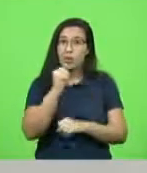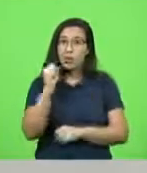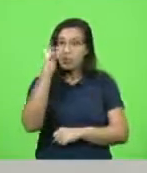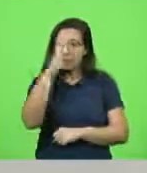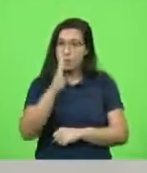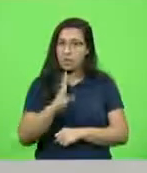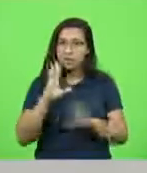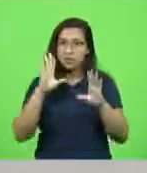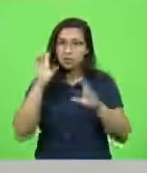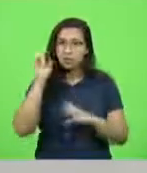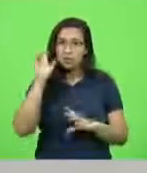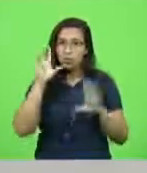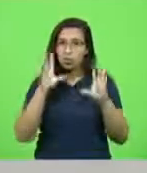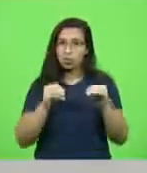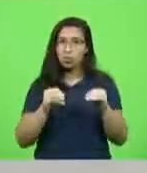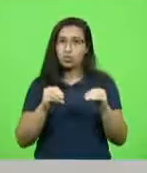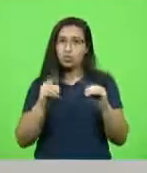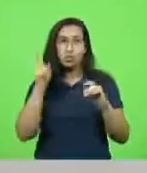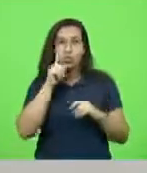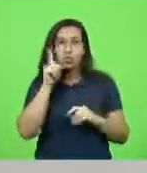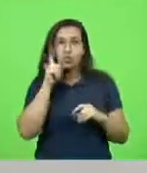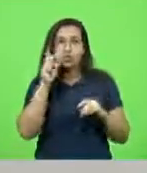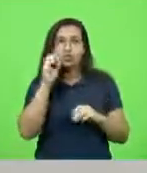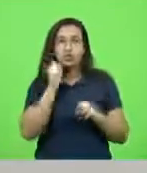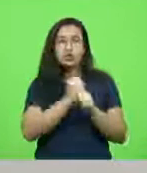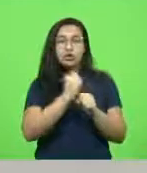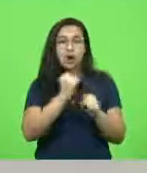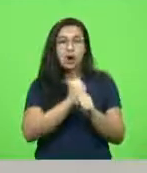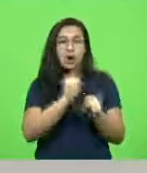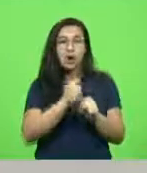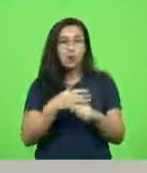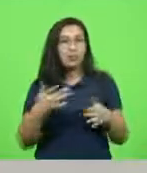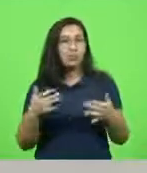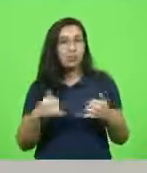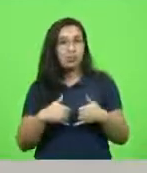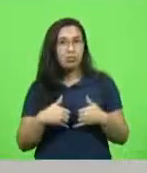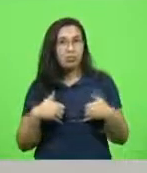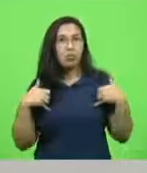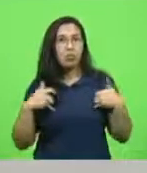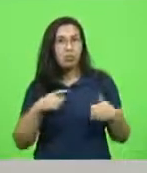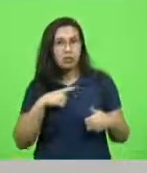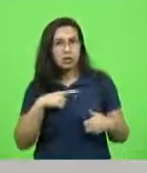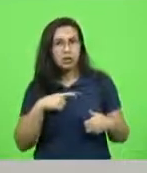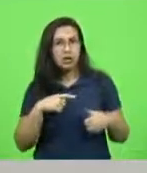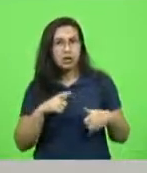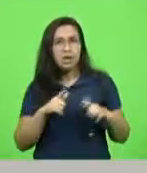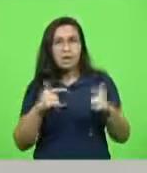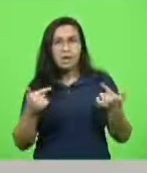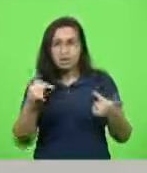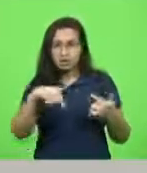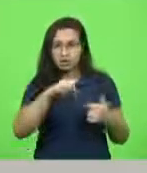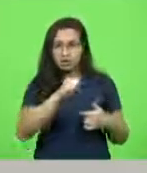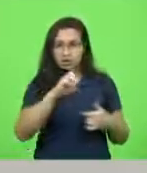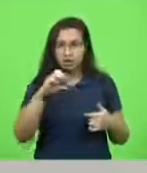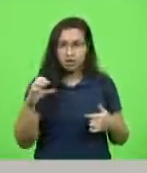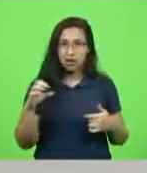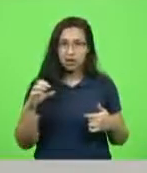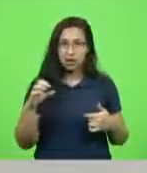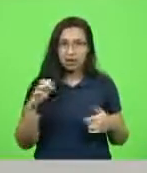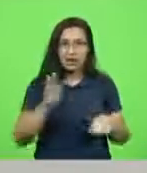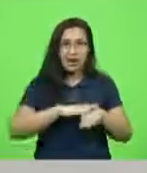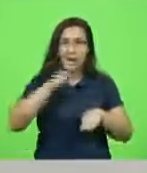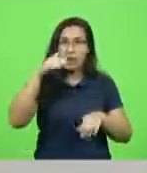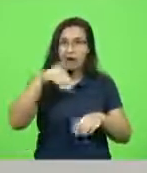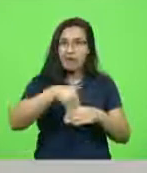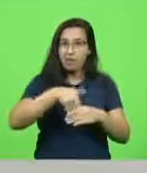dia uma obra que nos dá orgulho mas Santa Catarina que deu a maior votação proporcional que